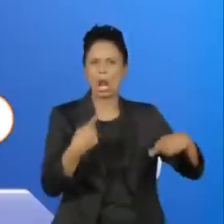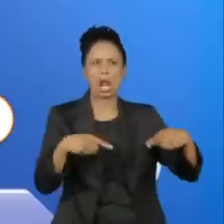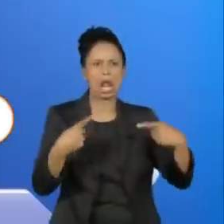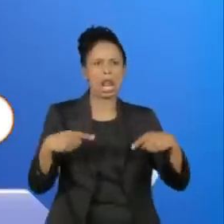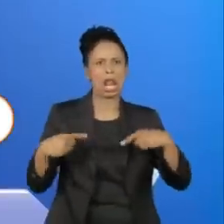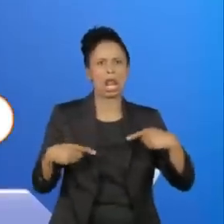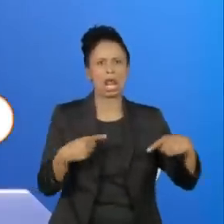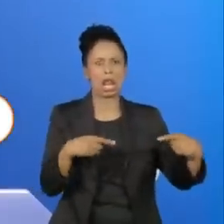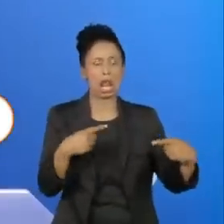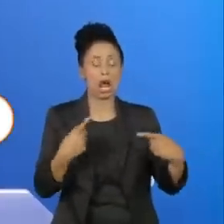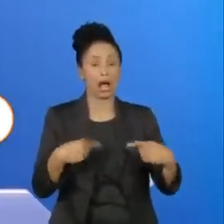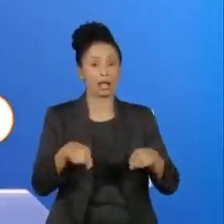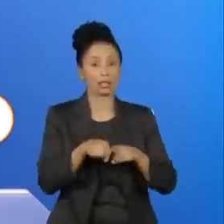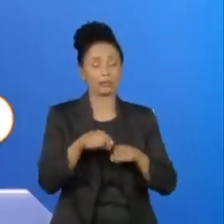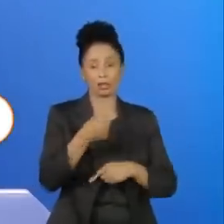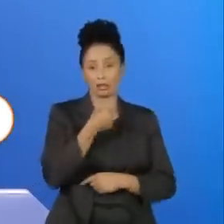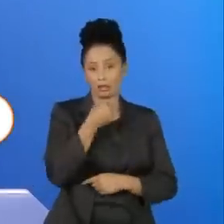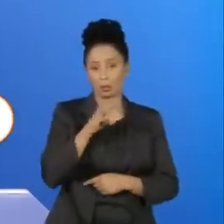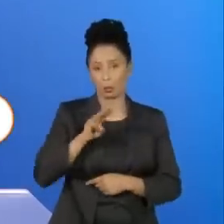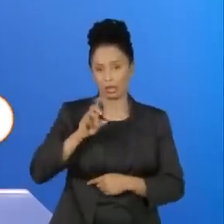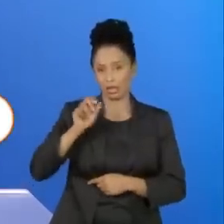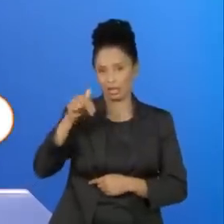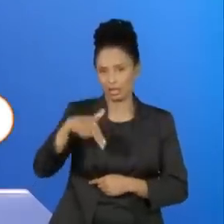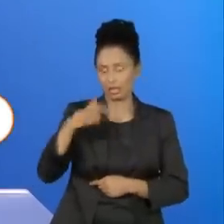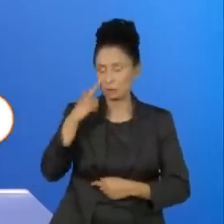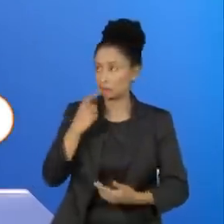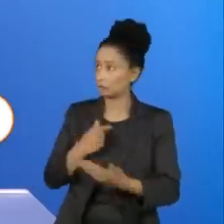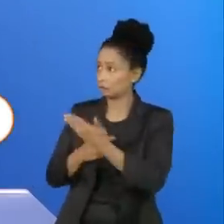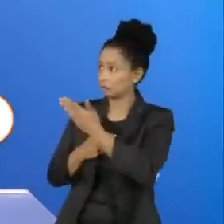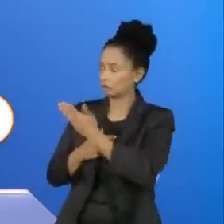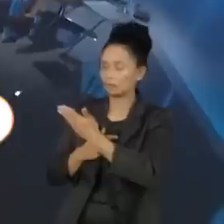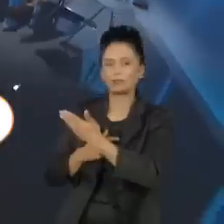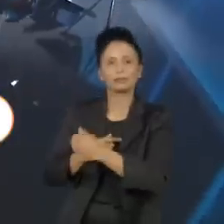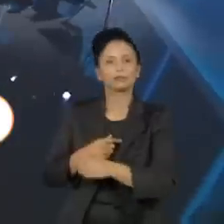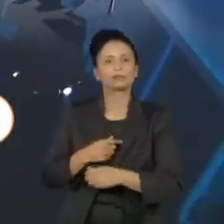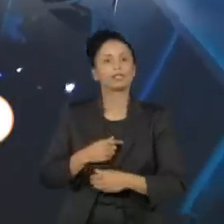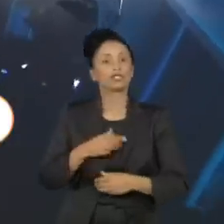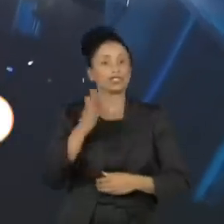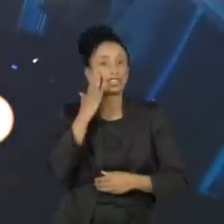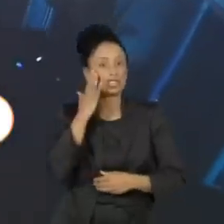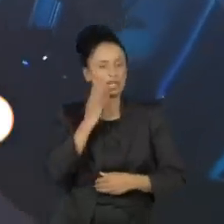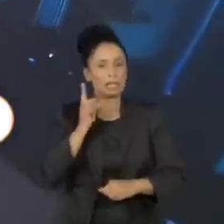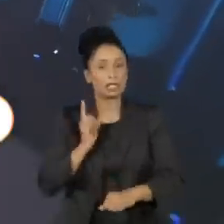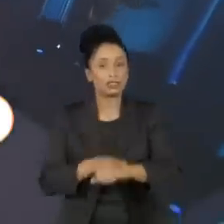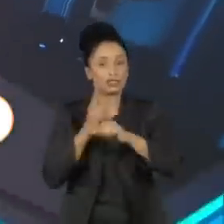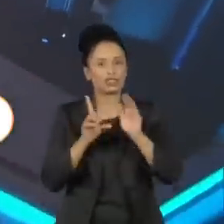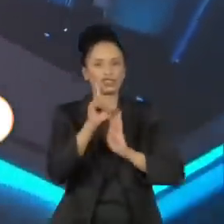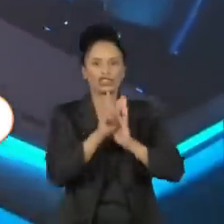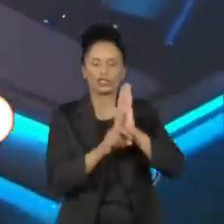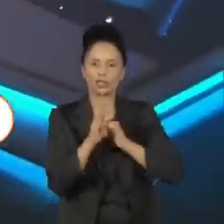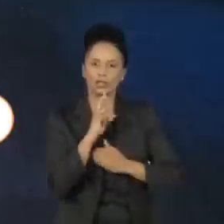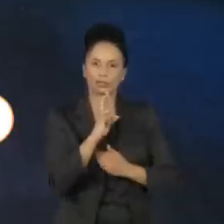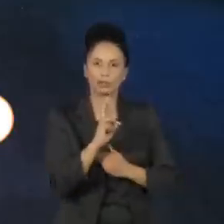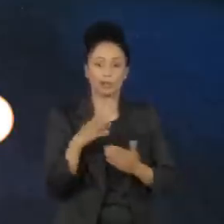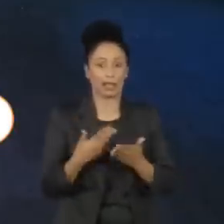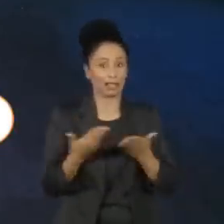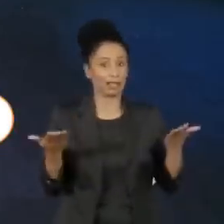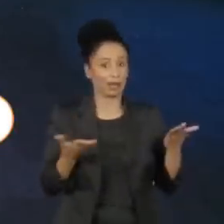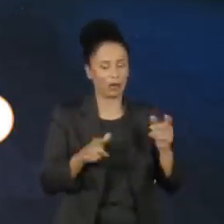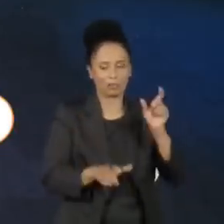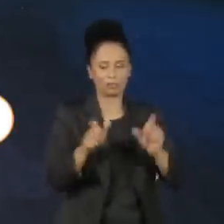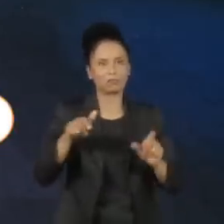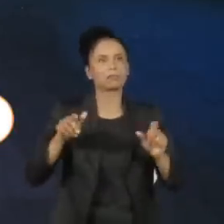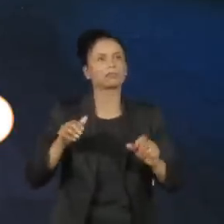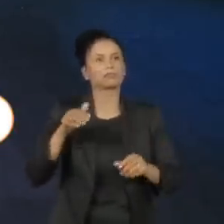e o mediador do debate William Bonner com um recorde de direitos de resposta agora o eleitor vai decidir